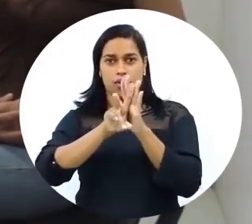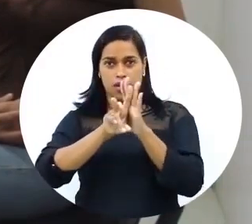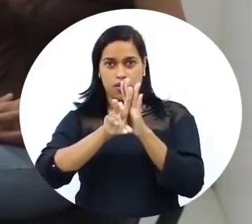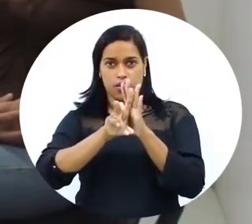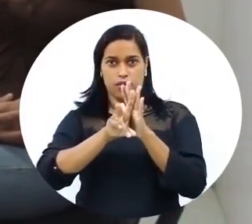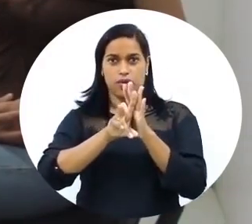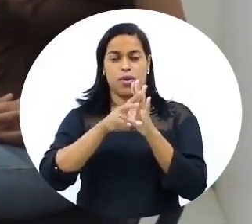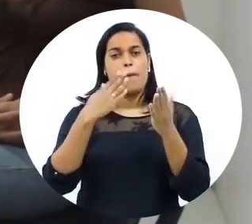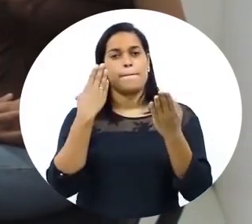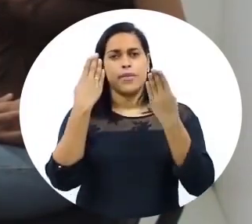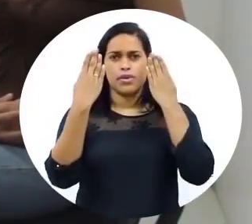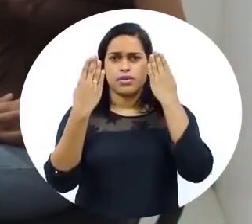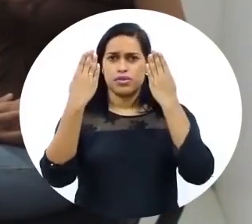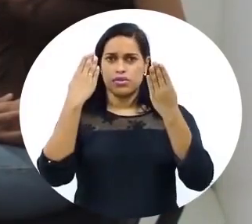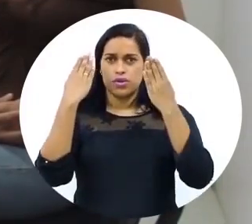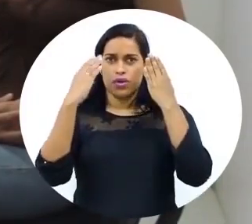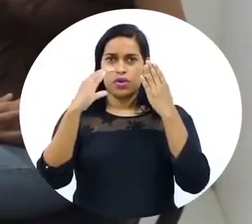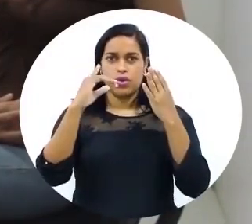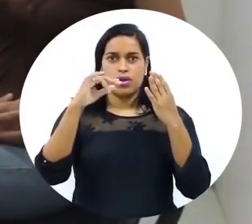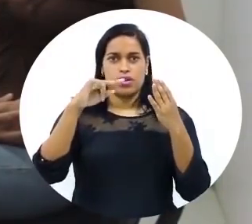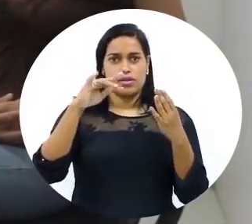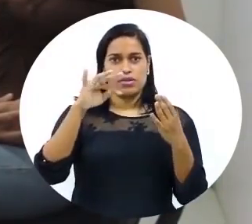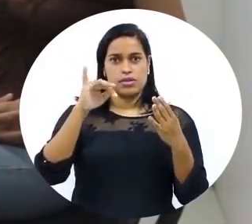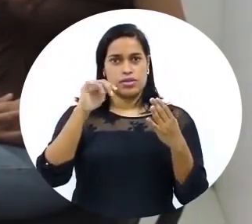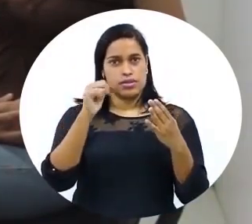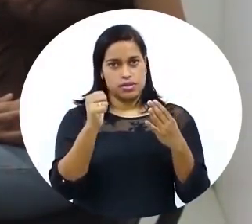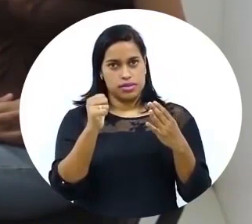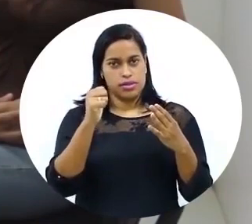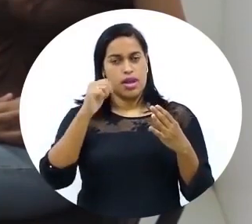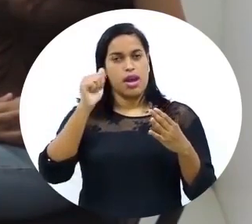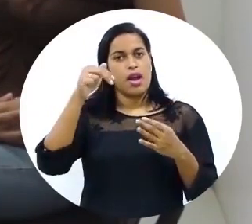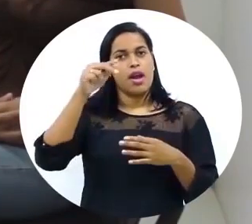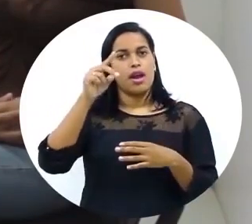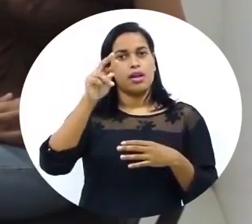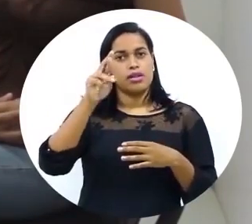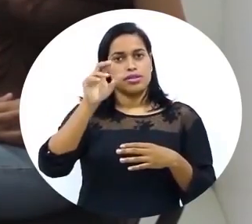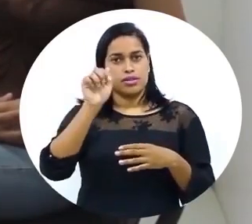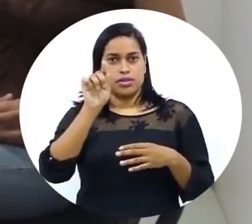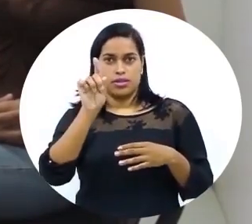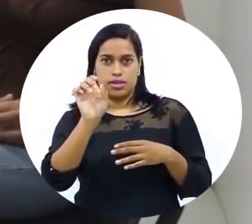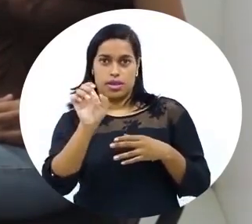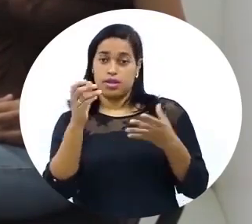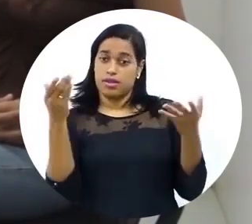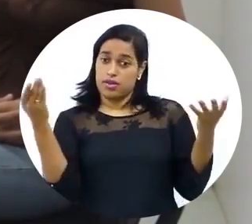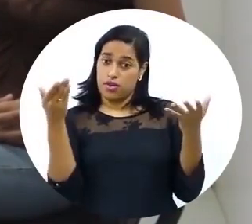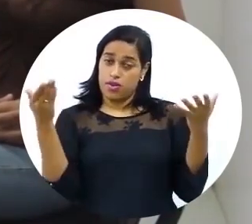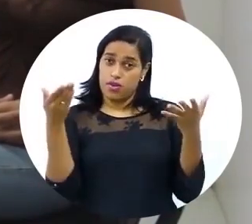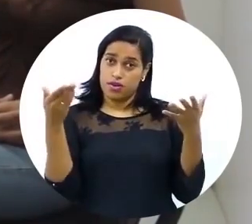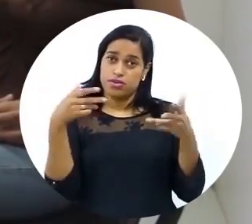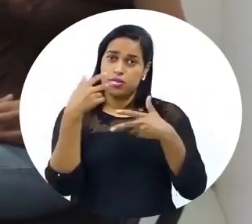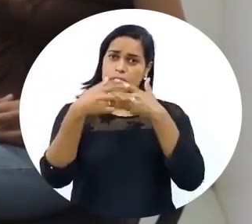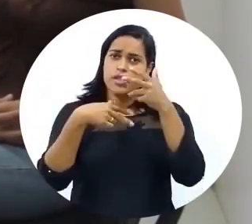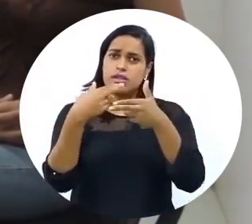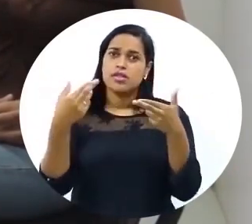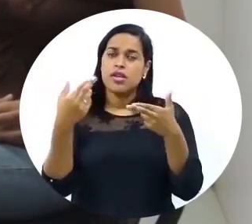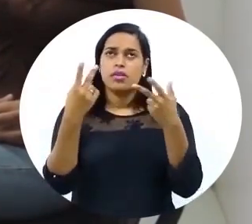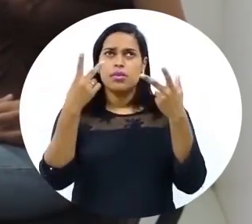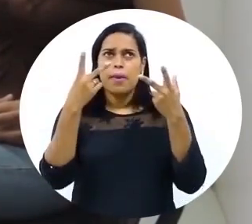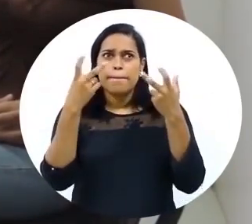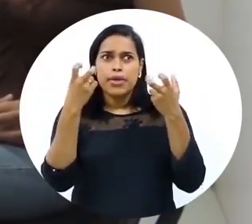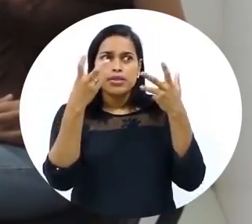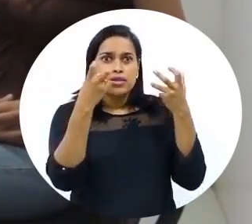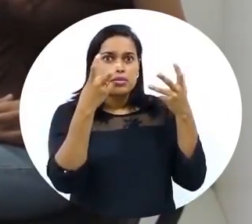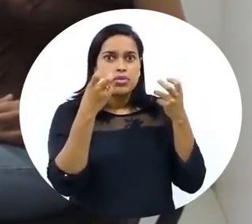currículo, psicóloga, Cíntia Andrade, que vai nos presentear com as suas percepções sobre currículo,